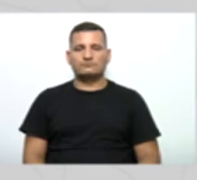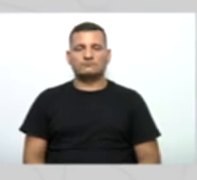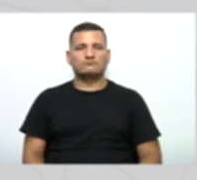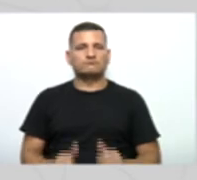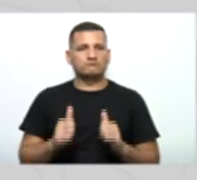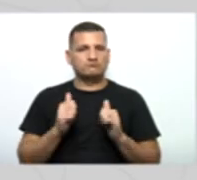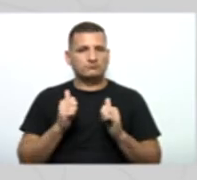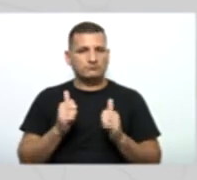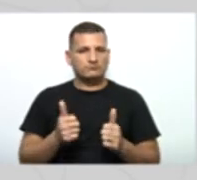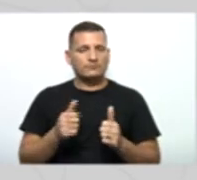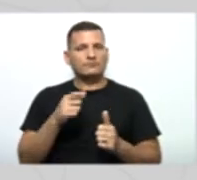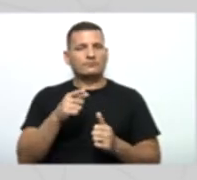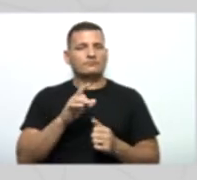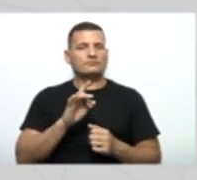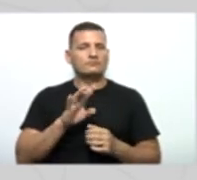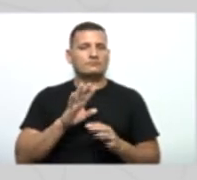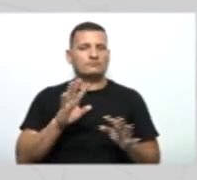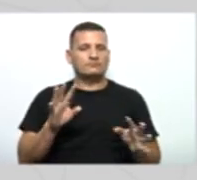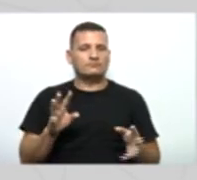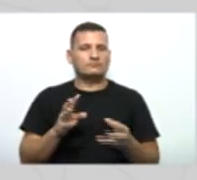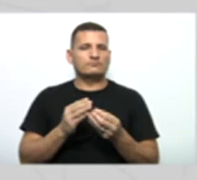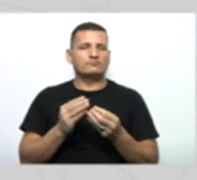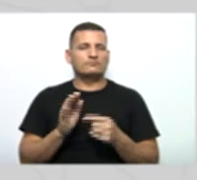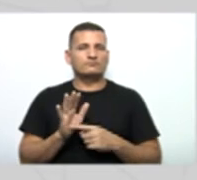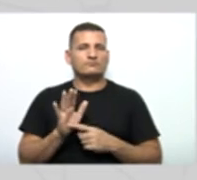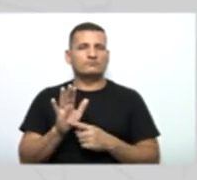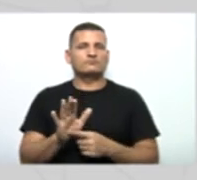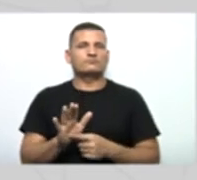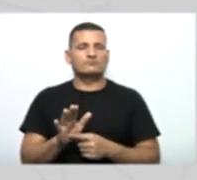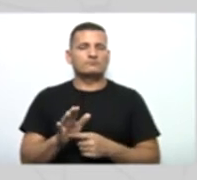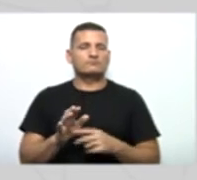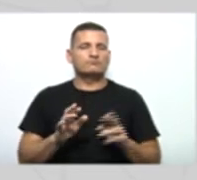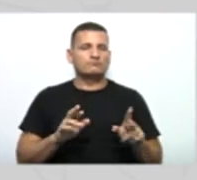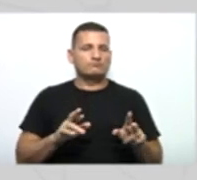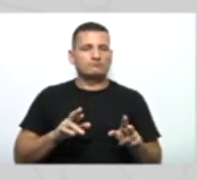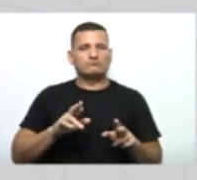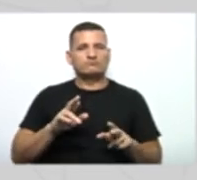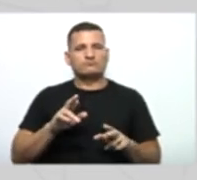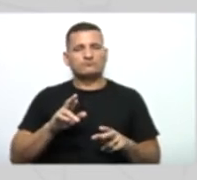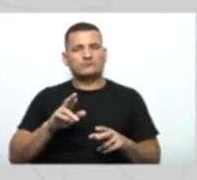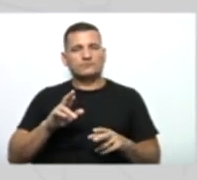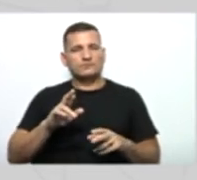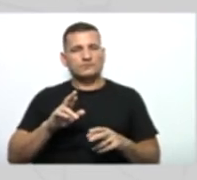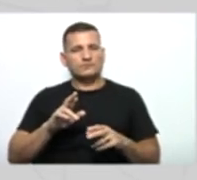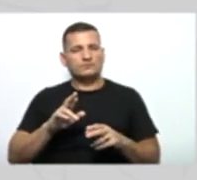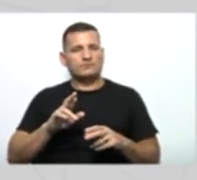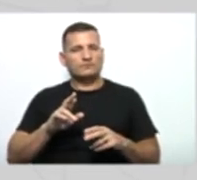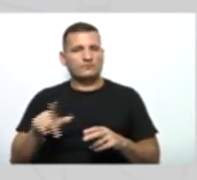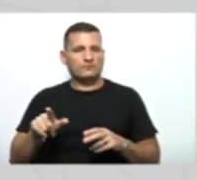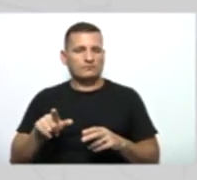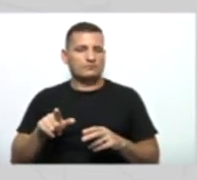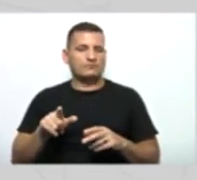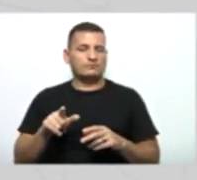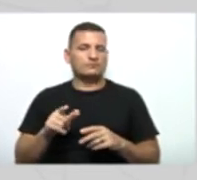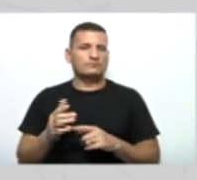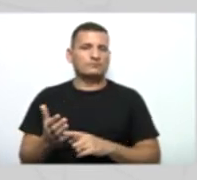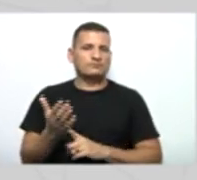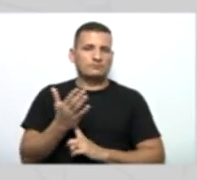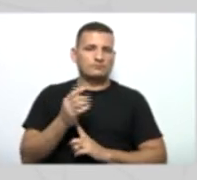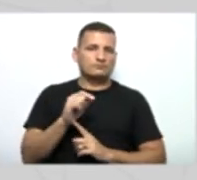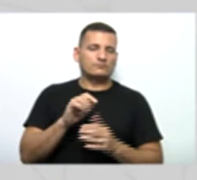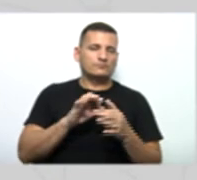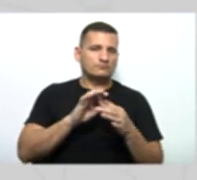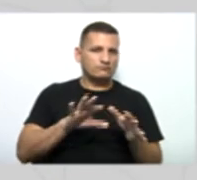foi aí o complemento demonstrando a diferença da utilização para mostrar na tela o atributo público e o